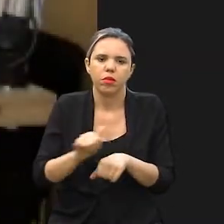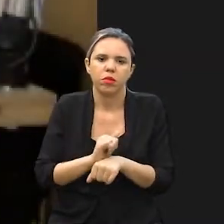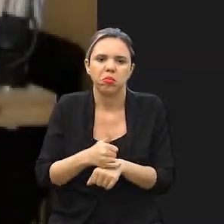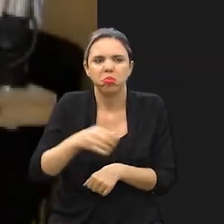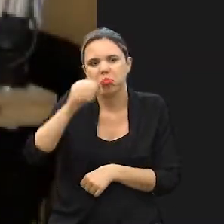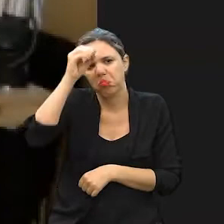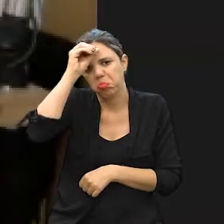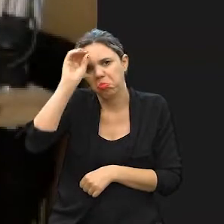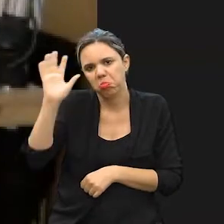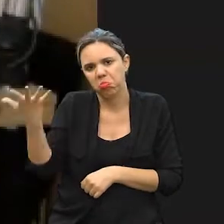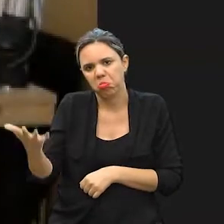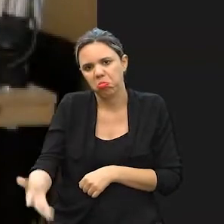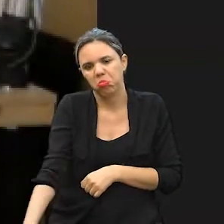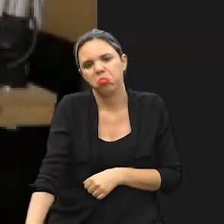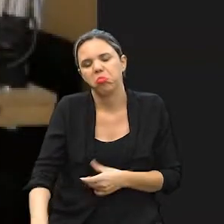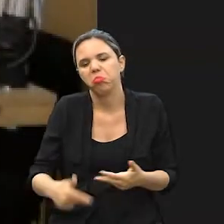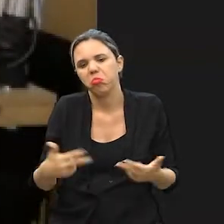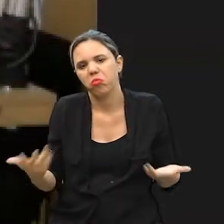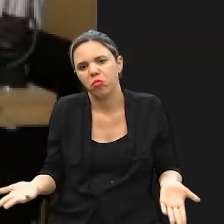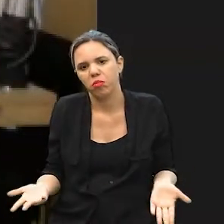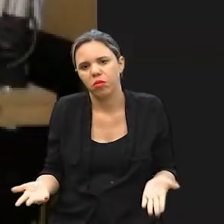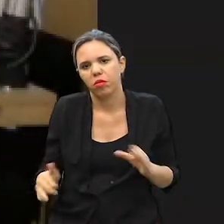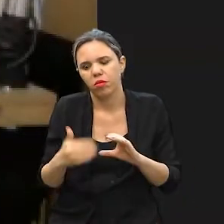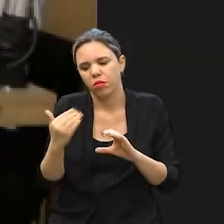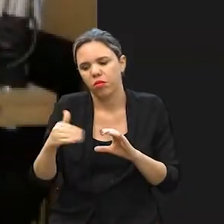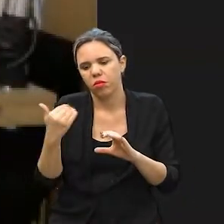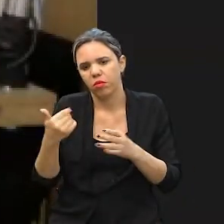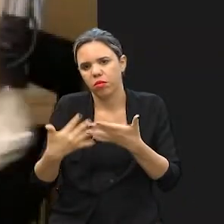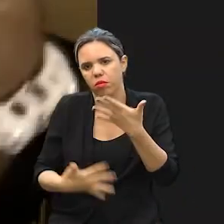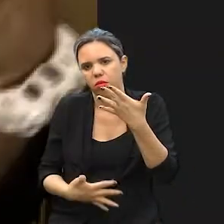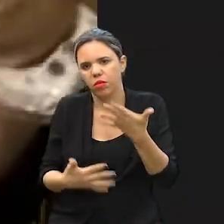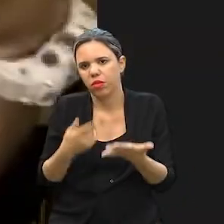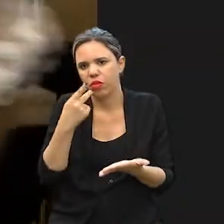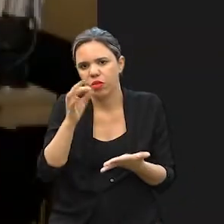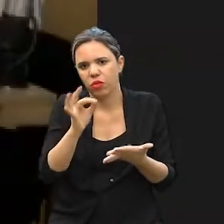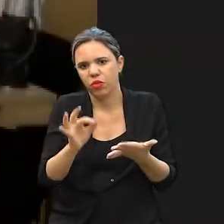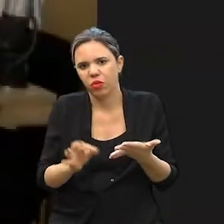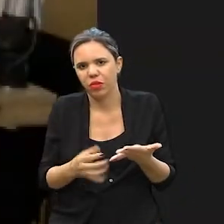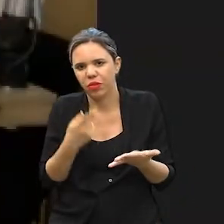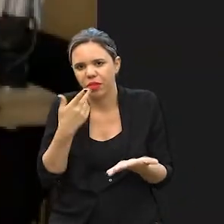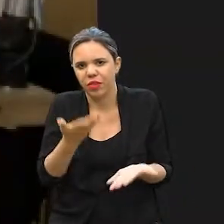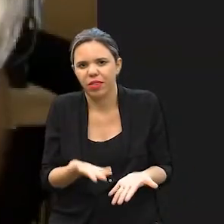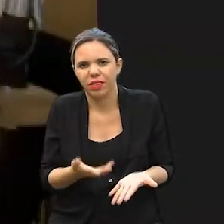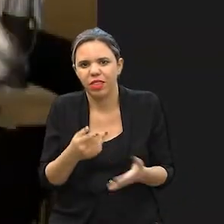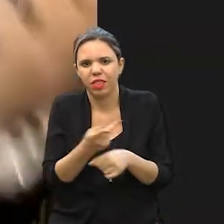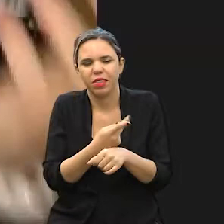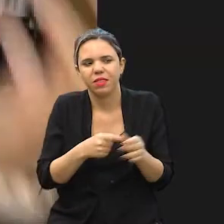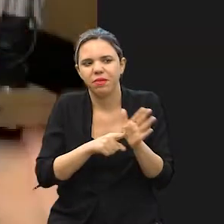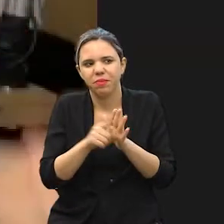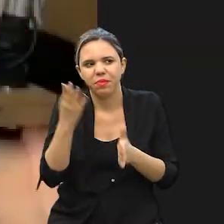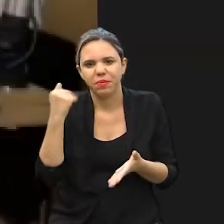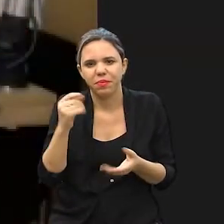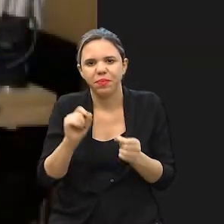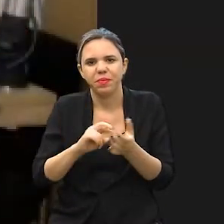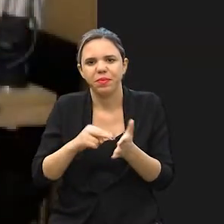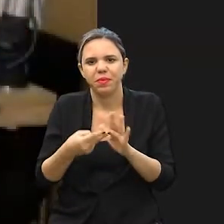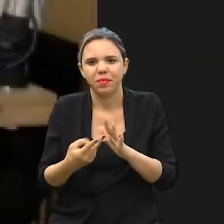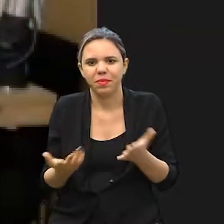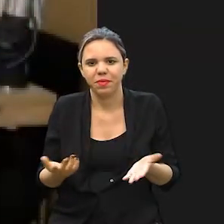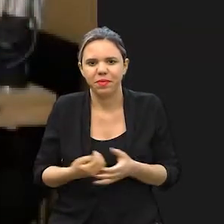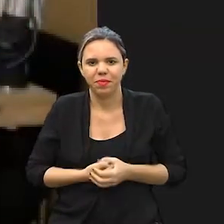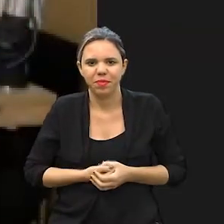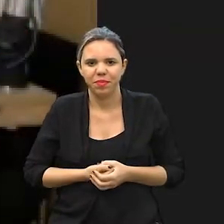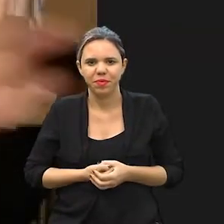eu nem sei o que está acontecendo tal coisa, mas recebo lá várias mensagens. Você não vai falar sobre isso? Aí eu vou procurar para saber o que é que está